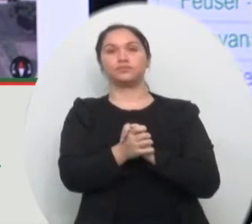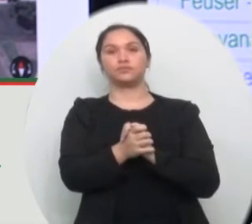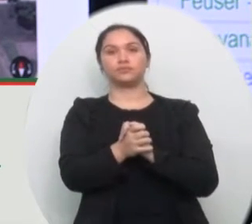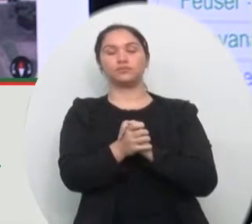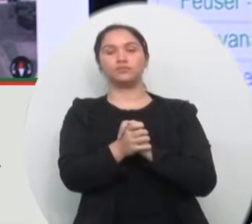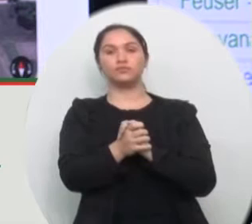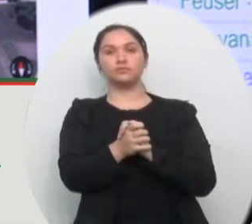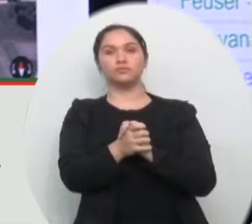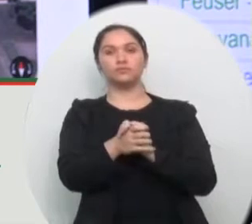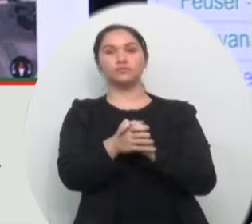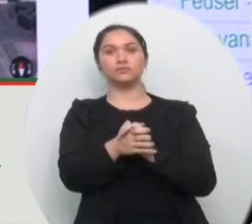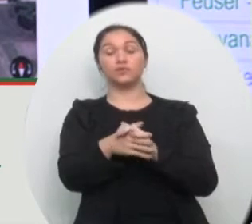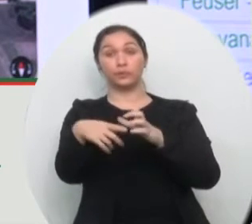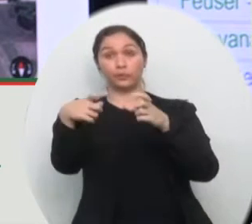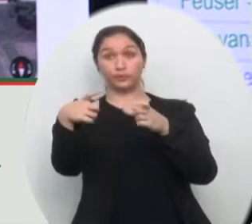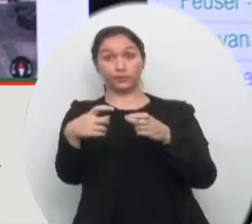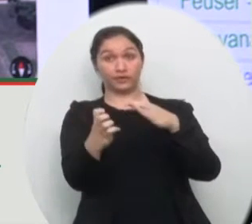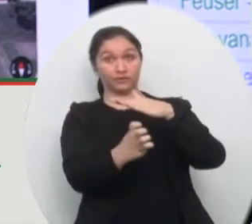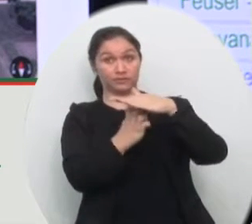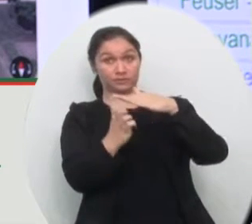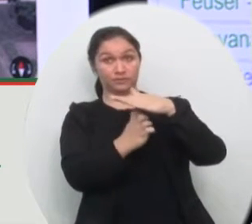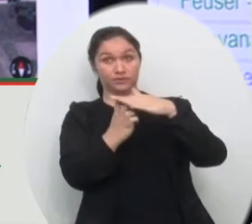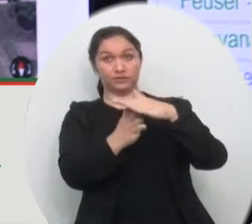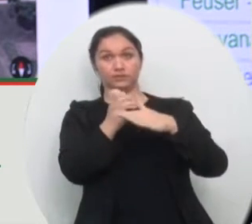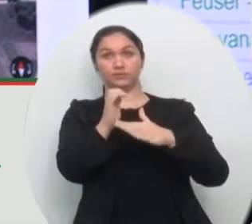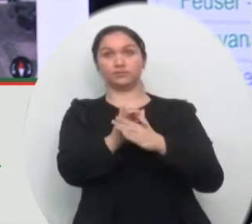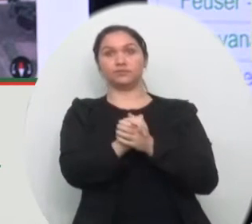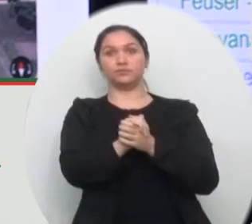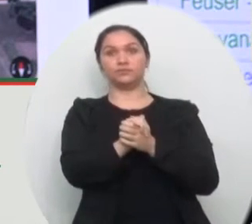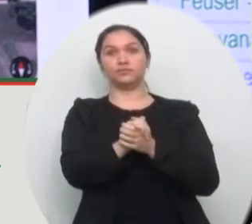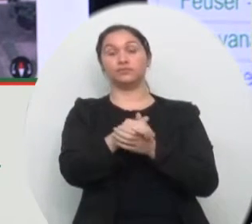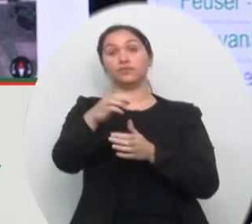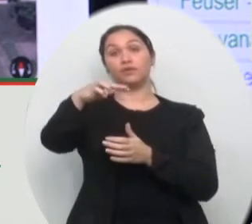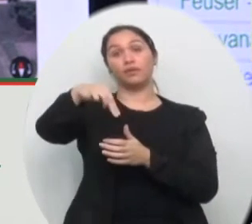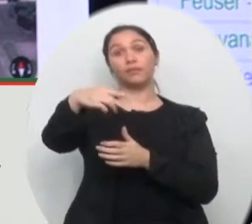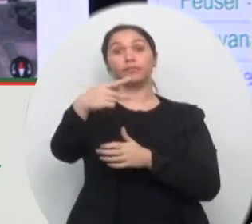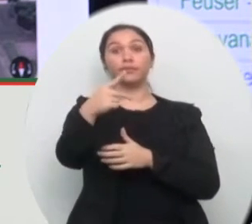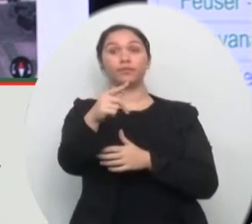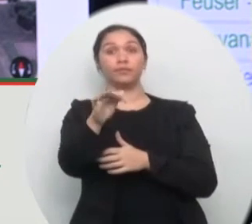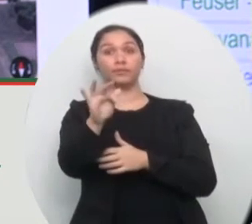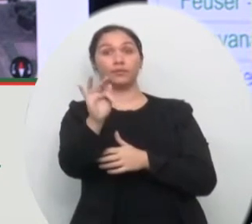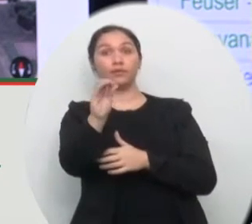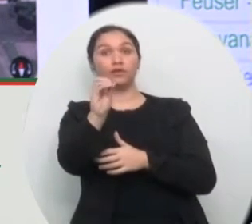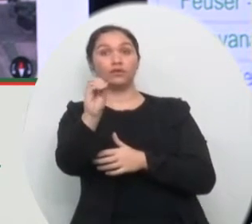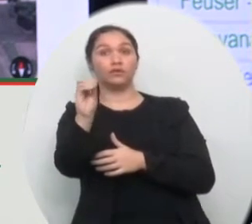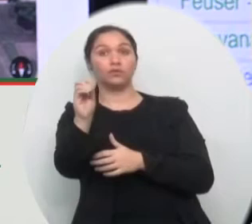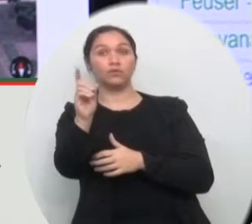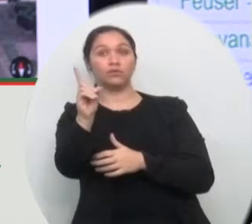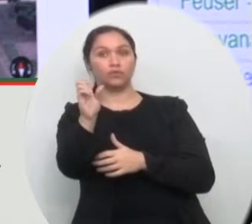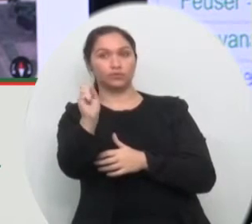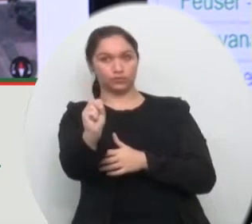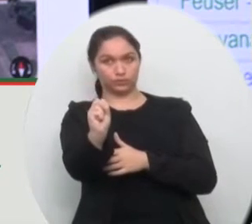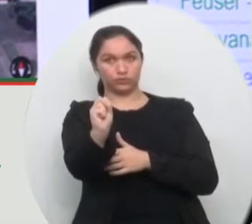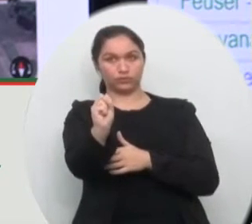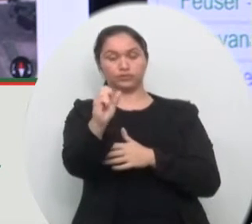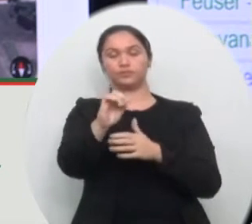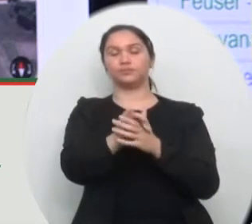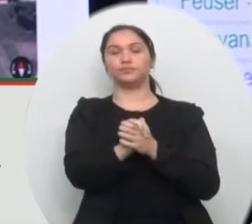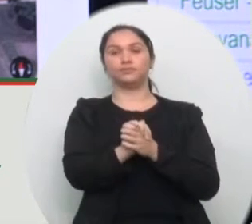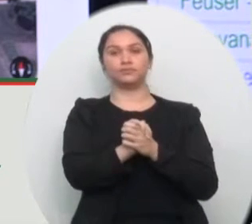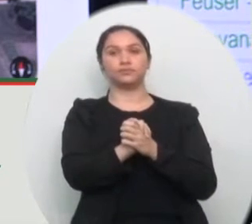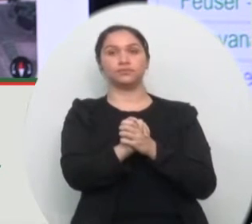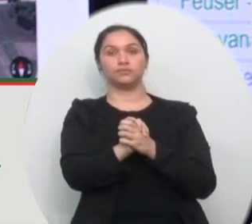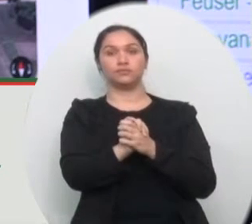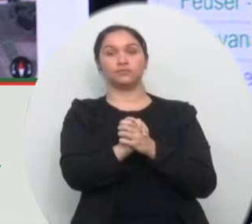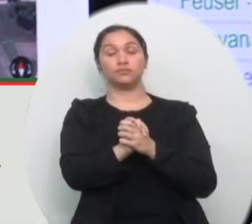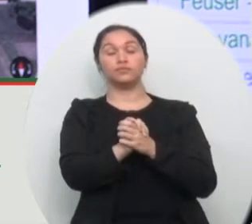de baixo da direita, e a parte de cima são mais sítios dos outros moradores, né?